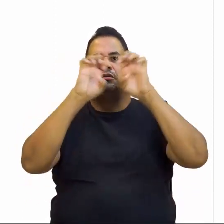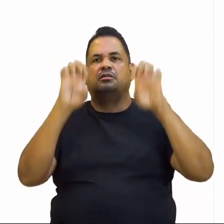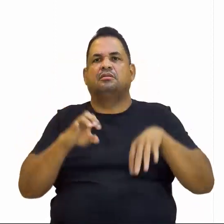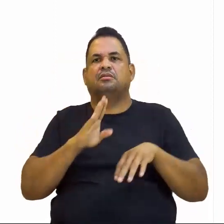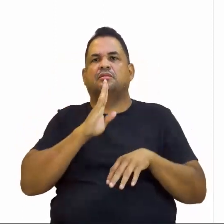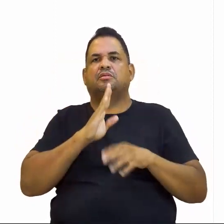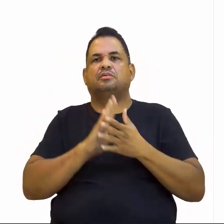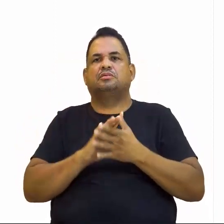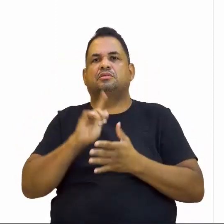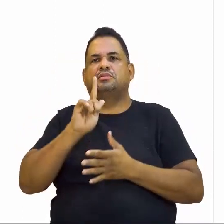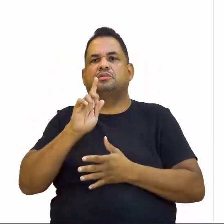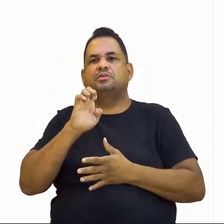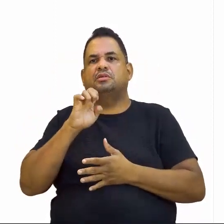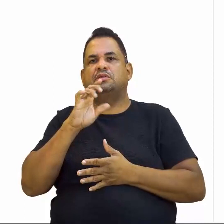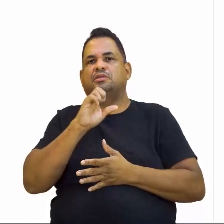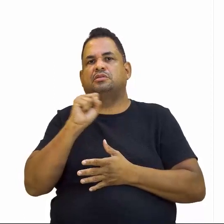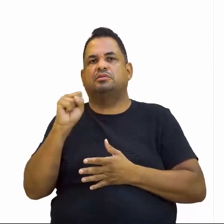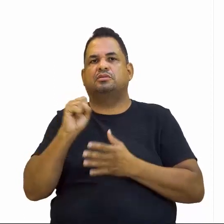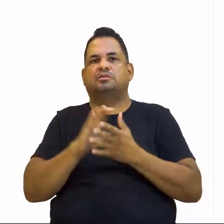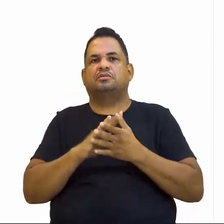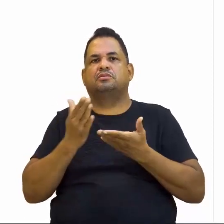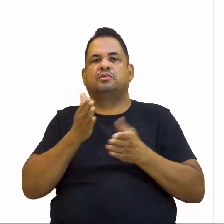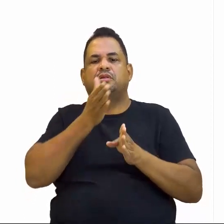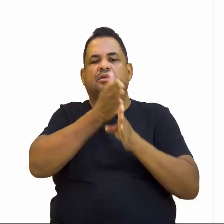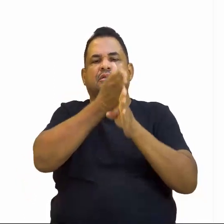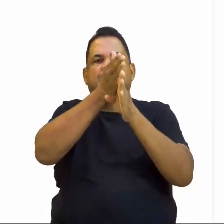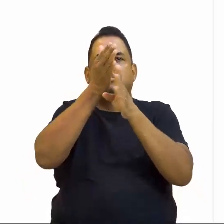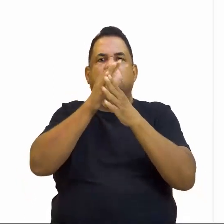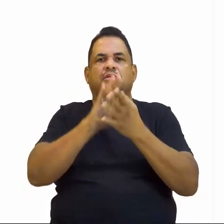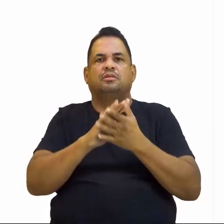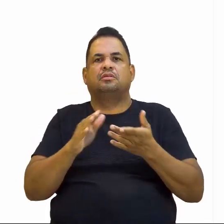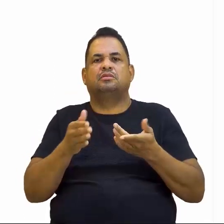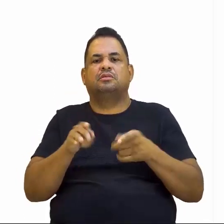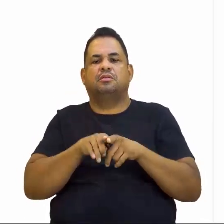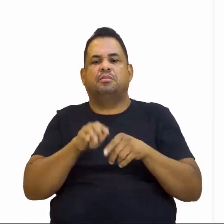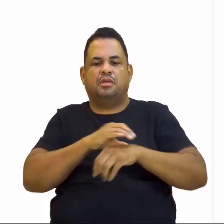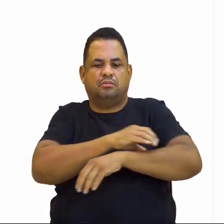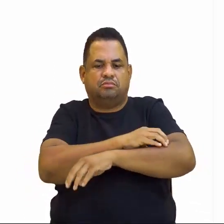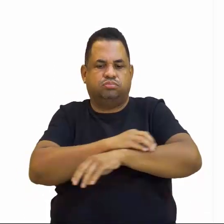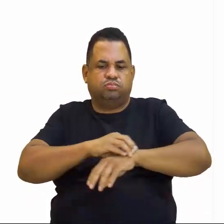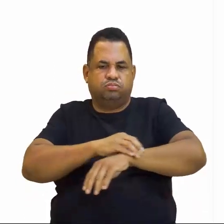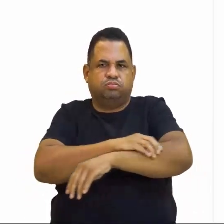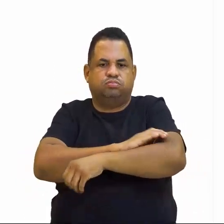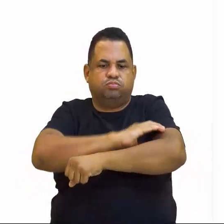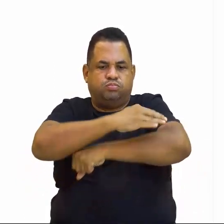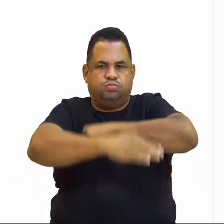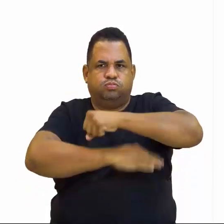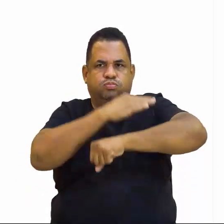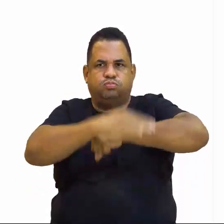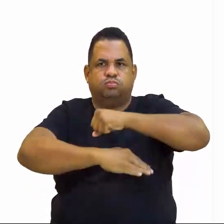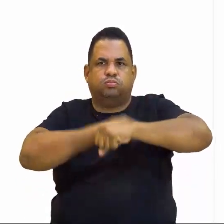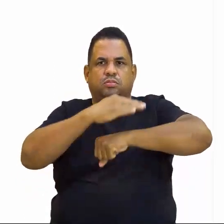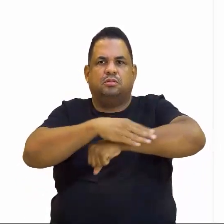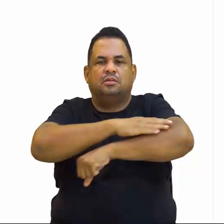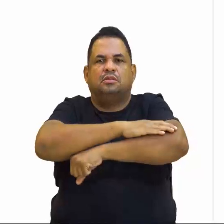por gesso, usado na construção civil e em ortopedia para imobilização. E aí a gente tem um